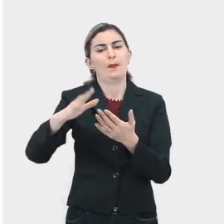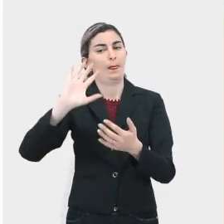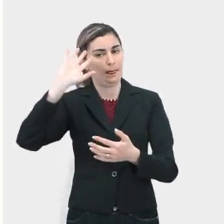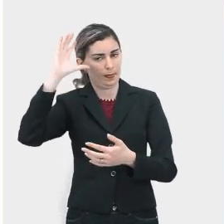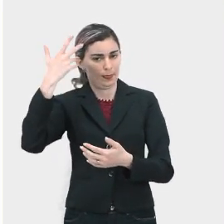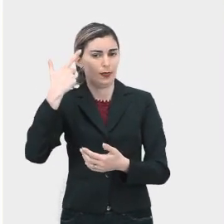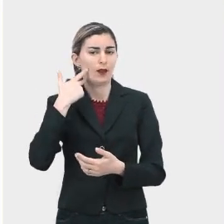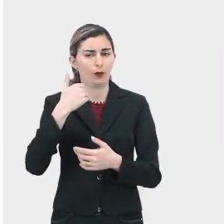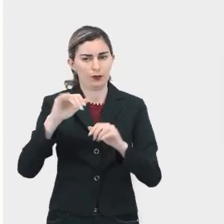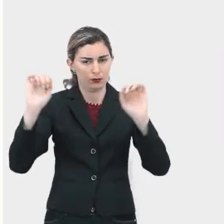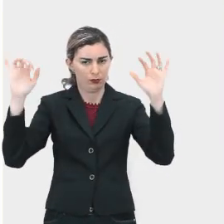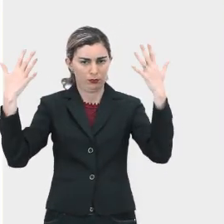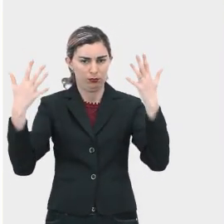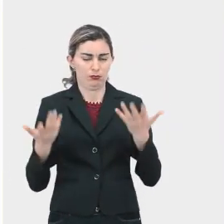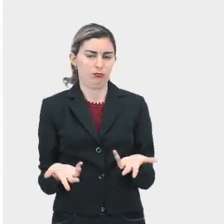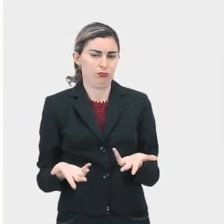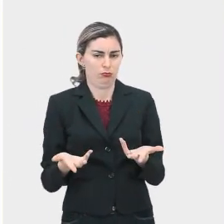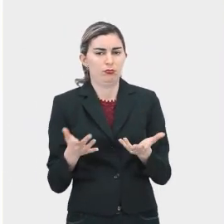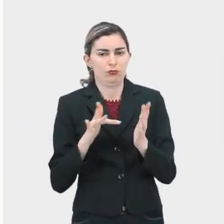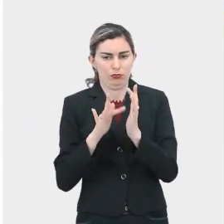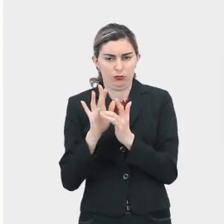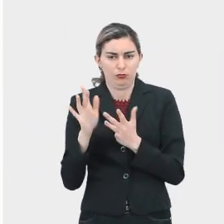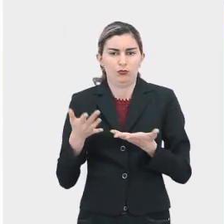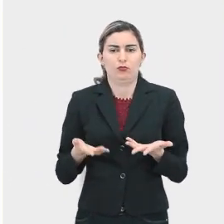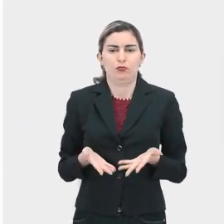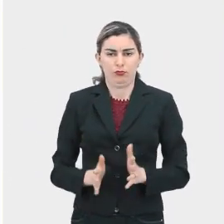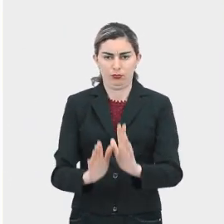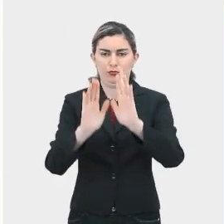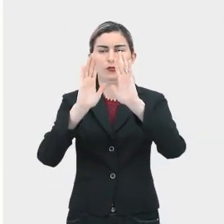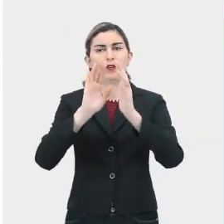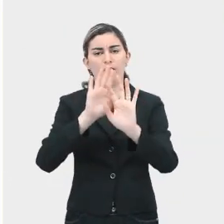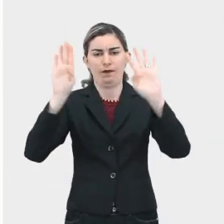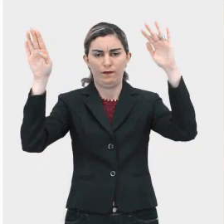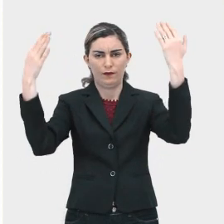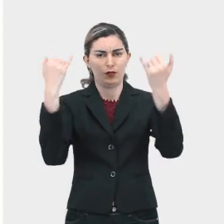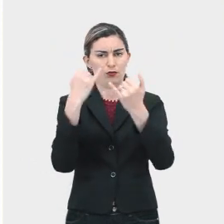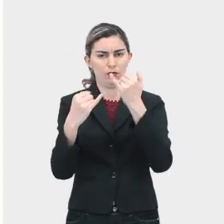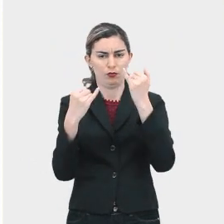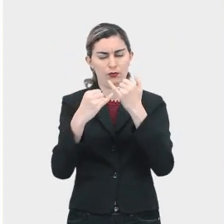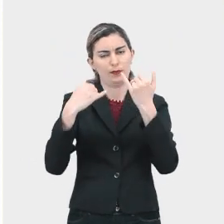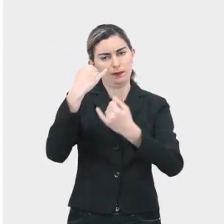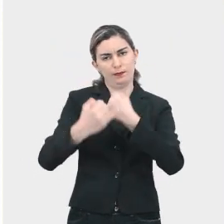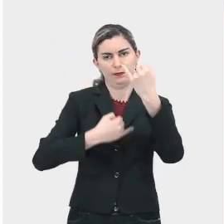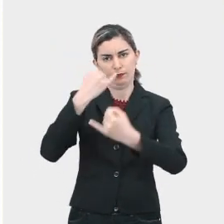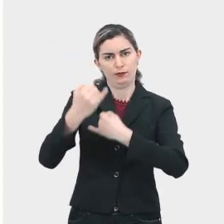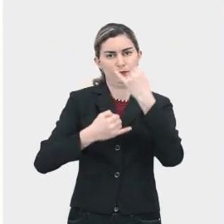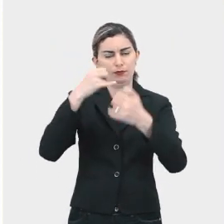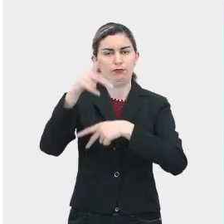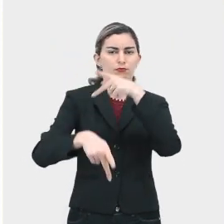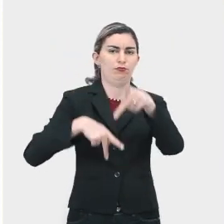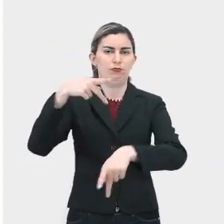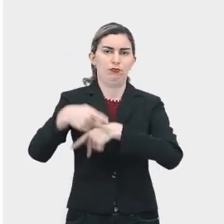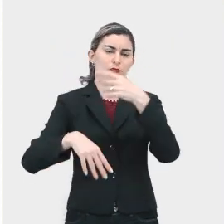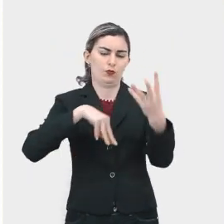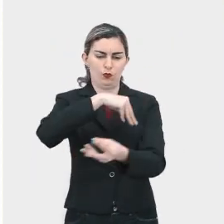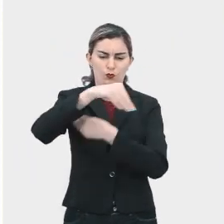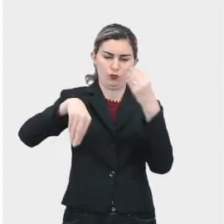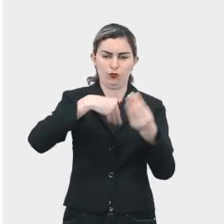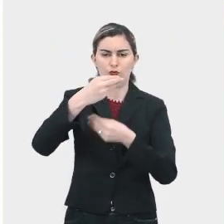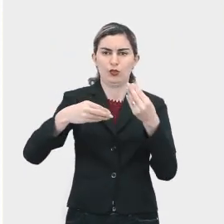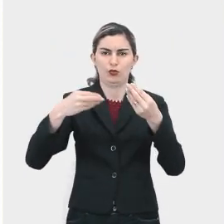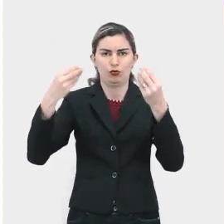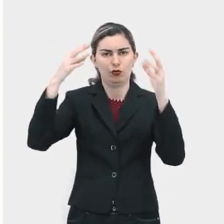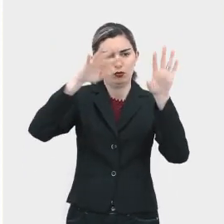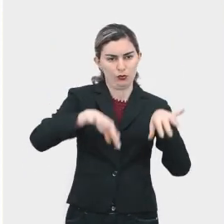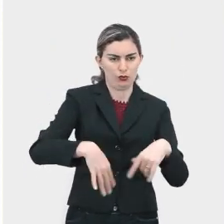Celebrando o nascimento do Menino Jesus, numa festa semelhante às brincadeiras populares, onde se misturam o sagrado, mas também